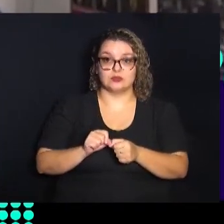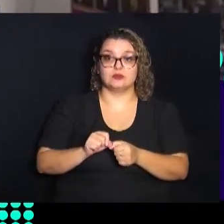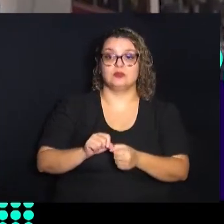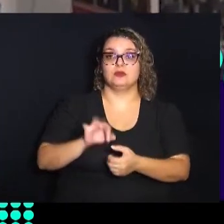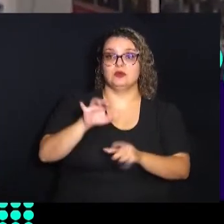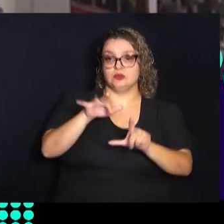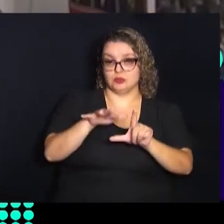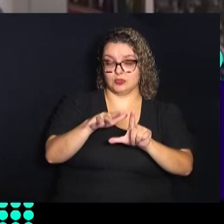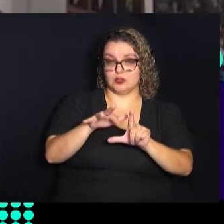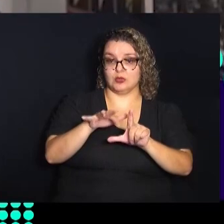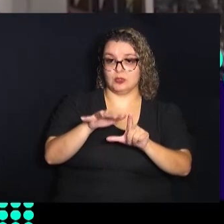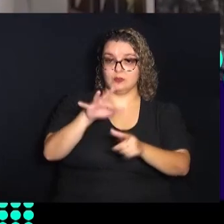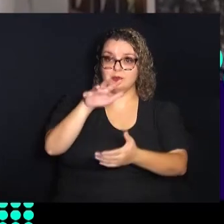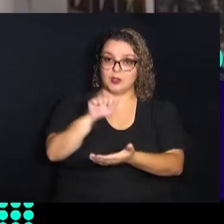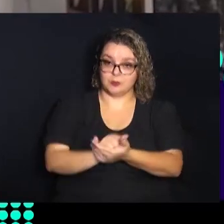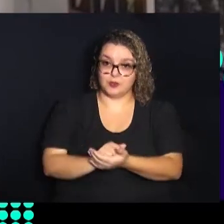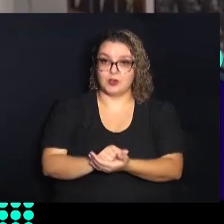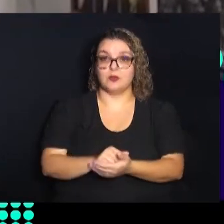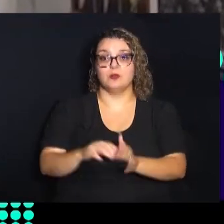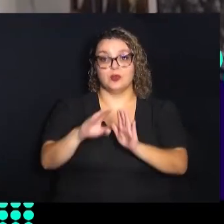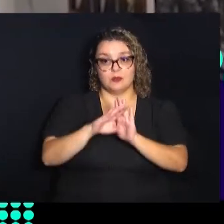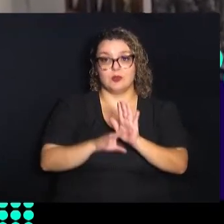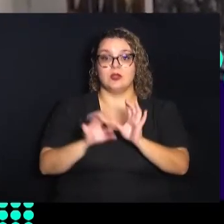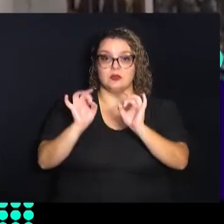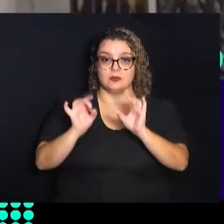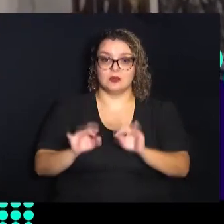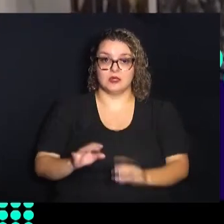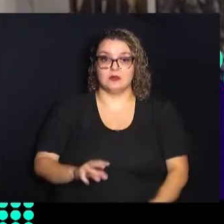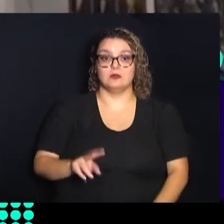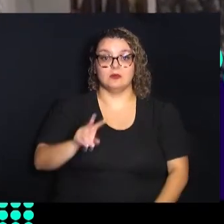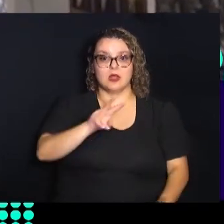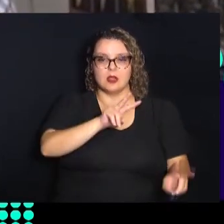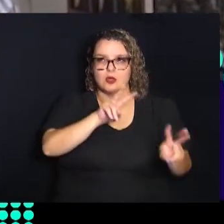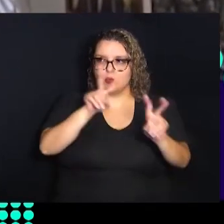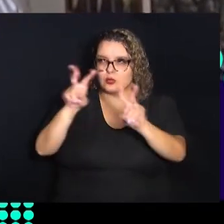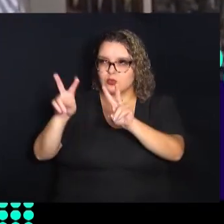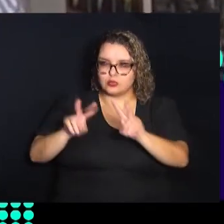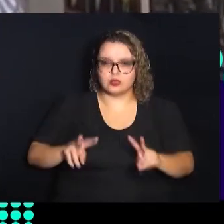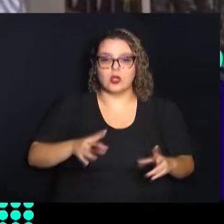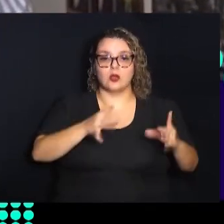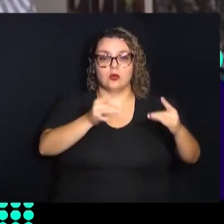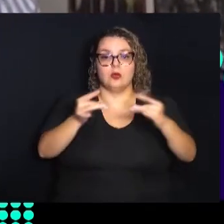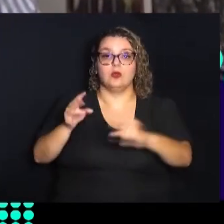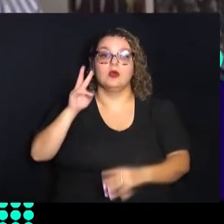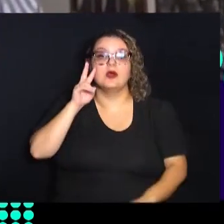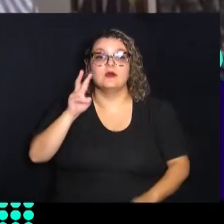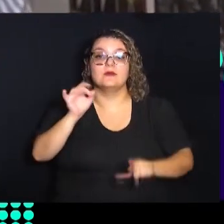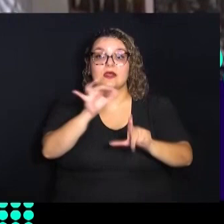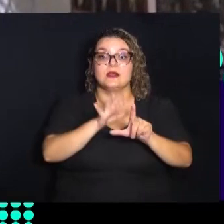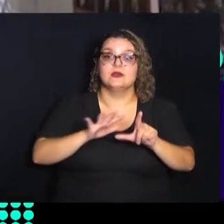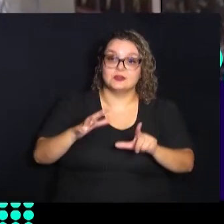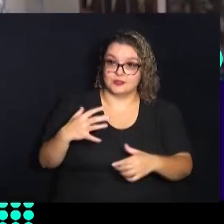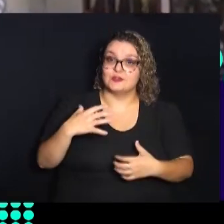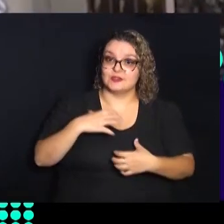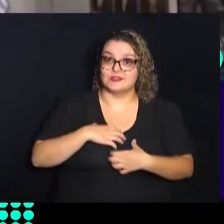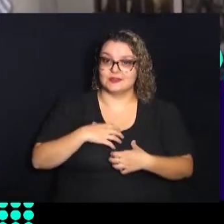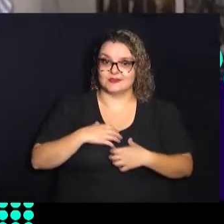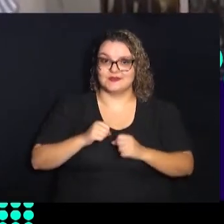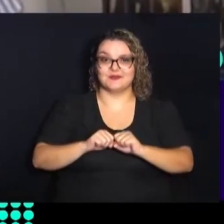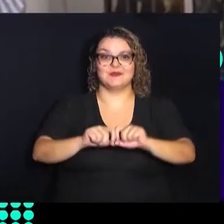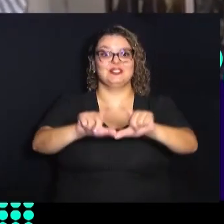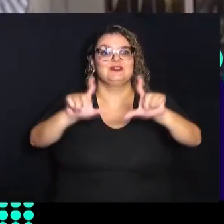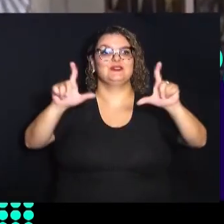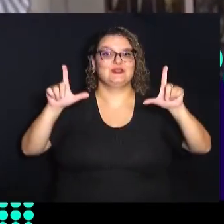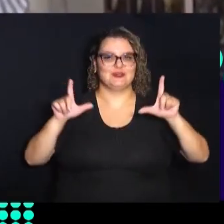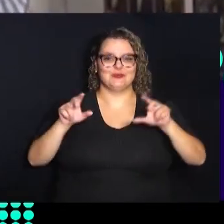ou baixar no QR Code o programa específico para poder ler todos esses cartazes e ver a ilustração de uma forma